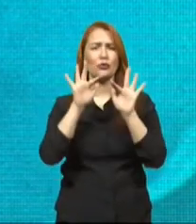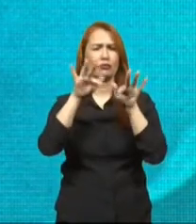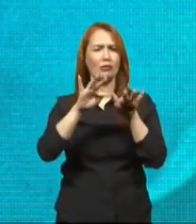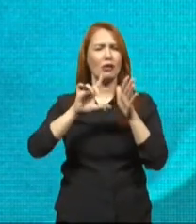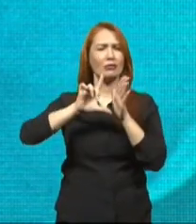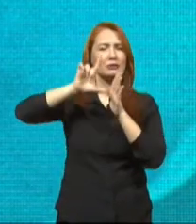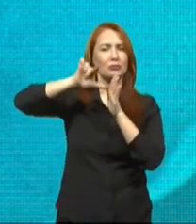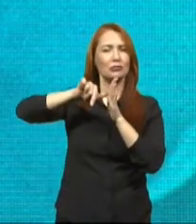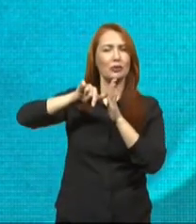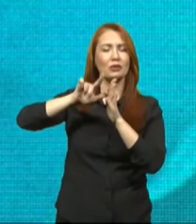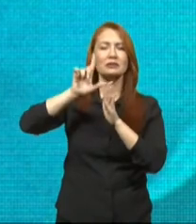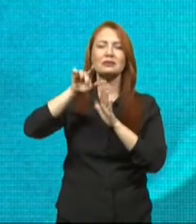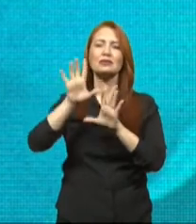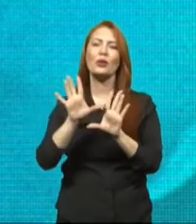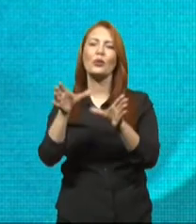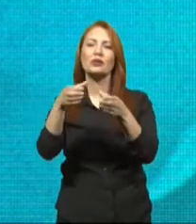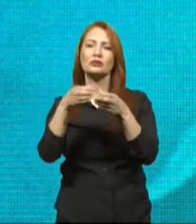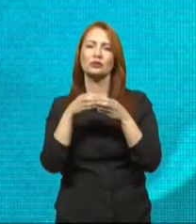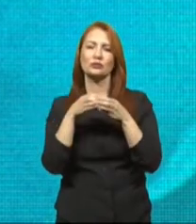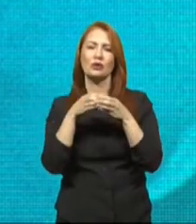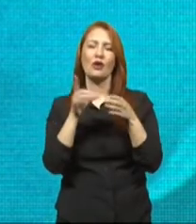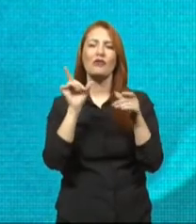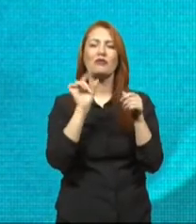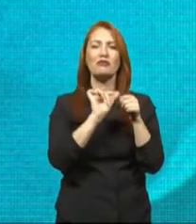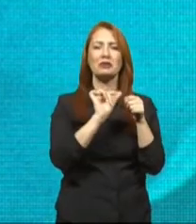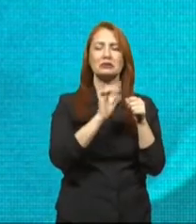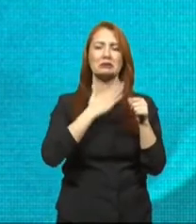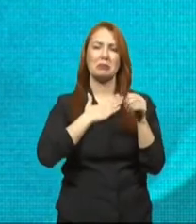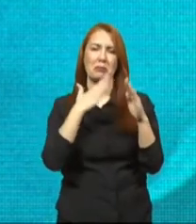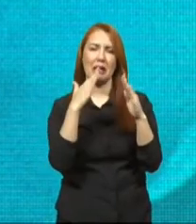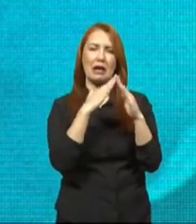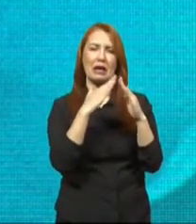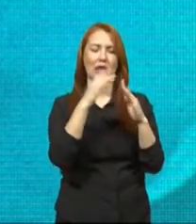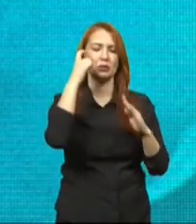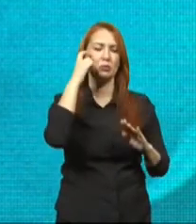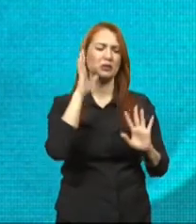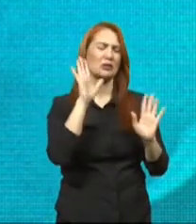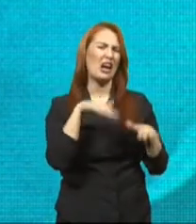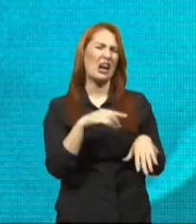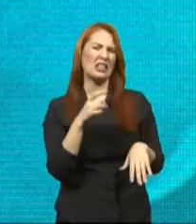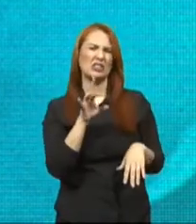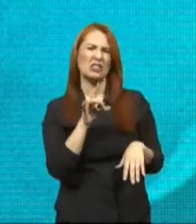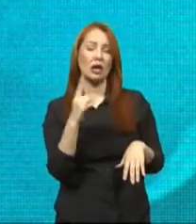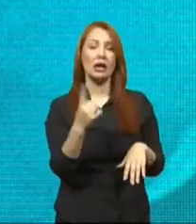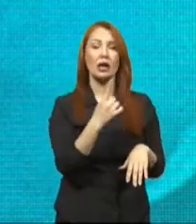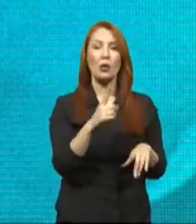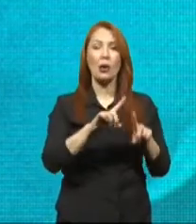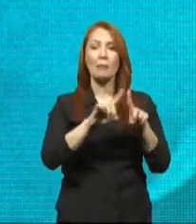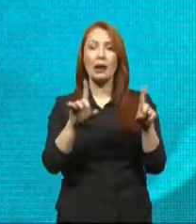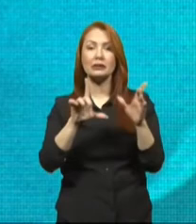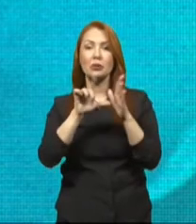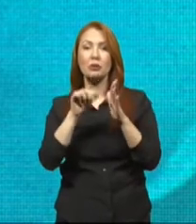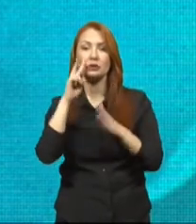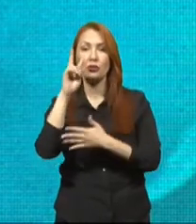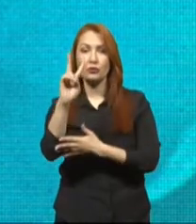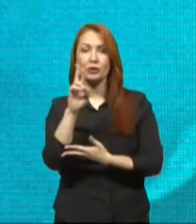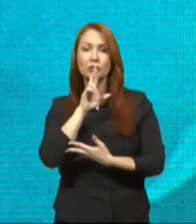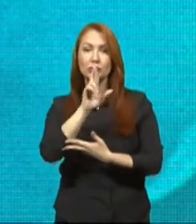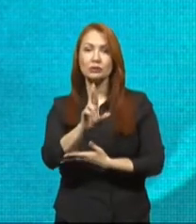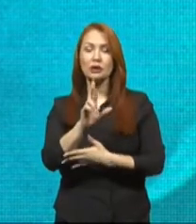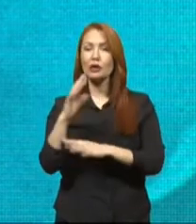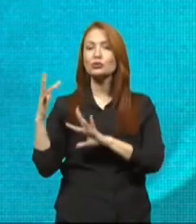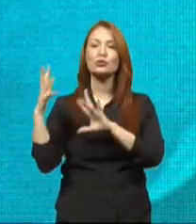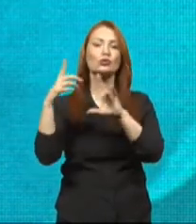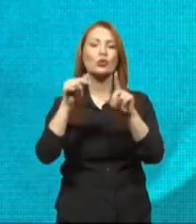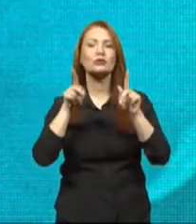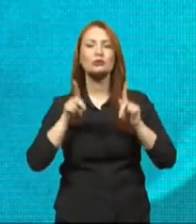na nossa casa, parece que é algo individual, mas quando a gente vai ver os resultados disso, todo mundo sai ganhando. Então, acho que essa